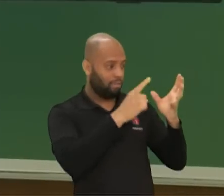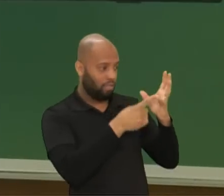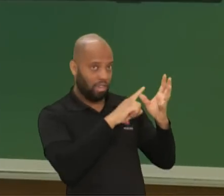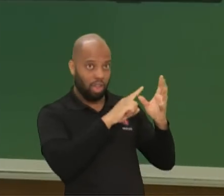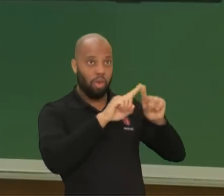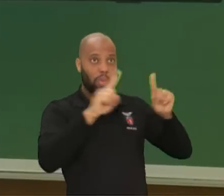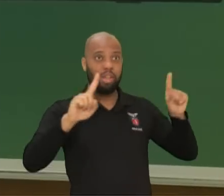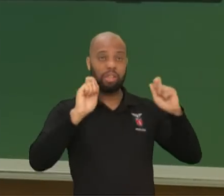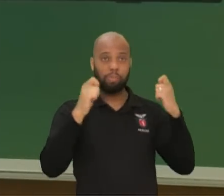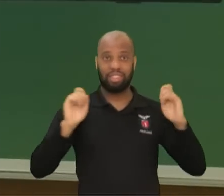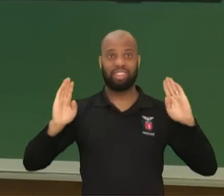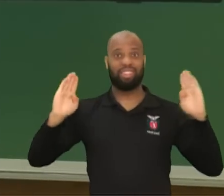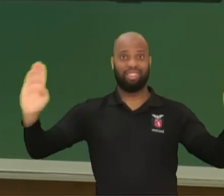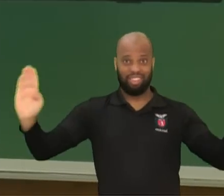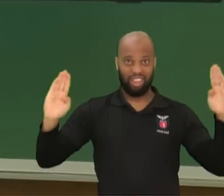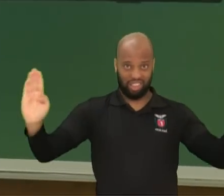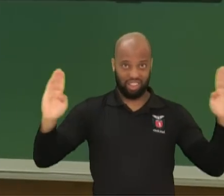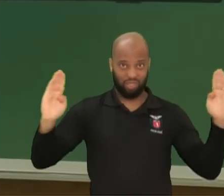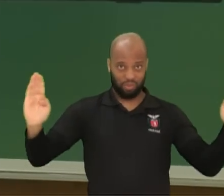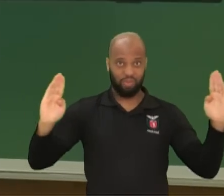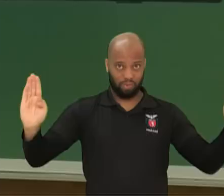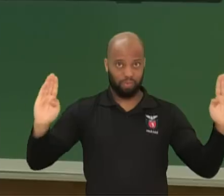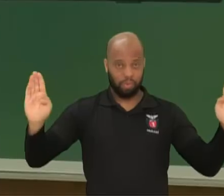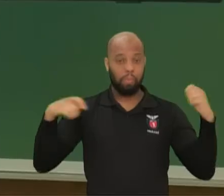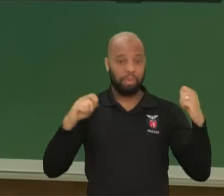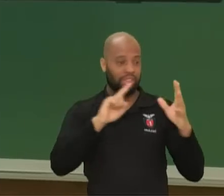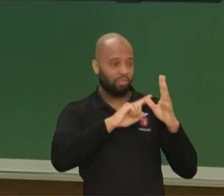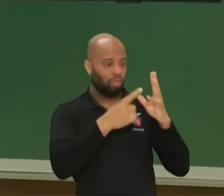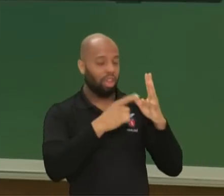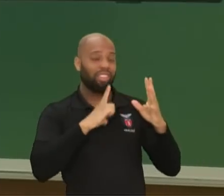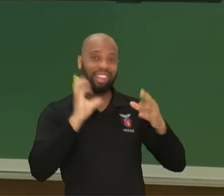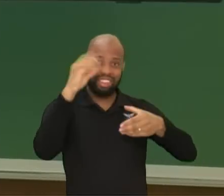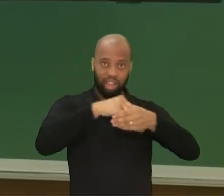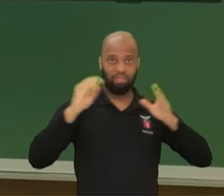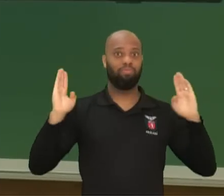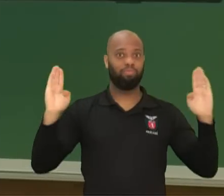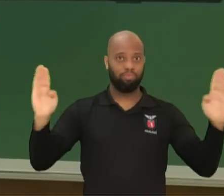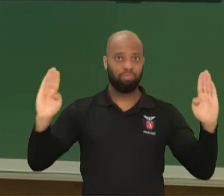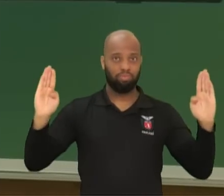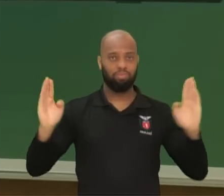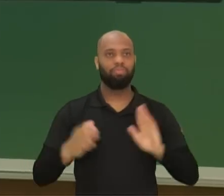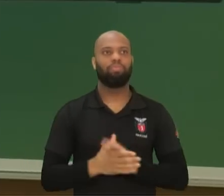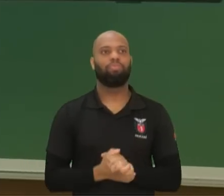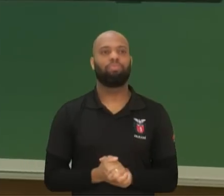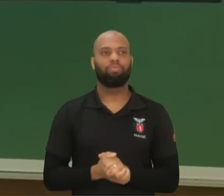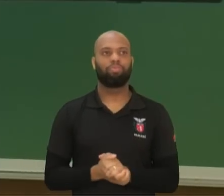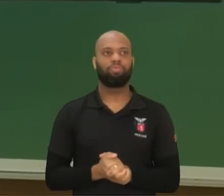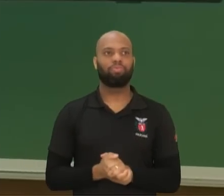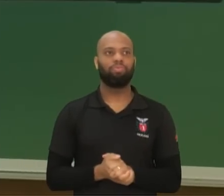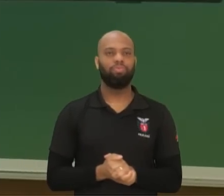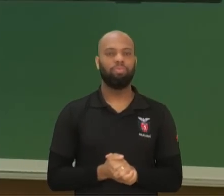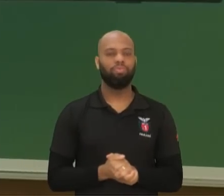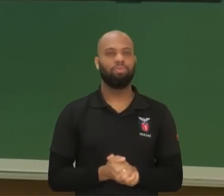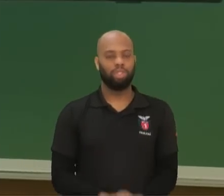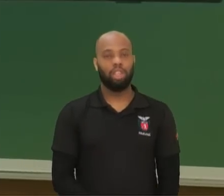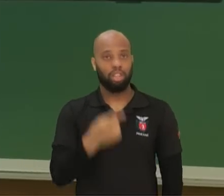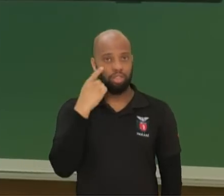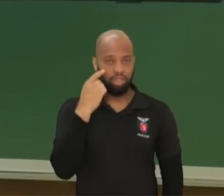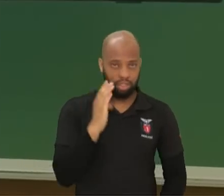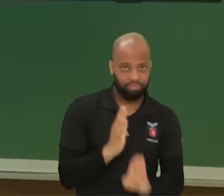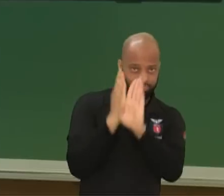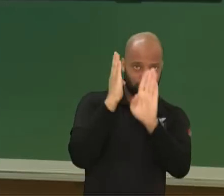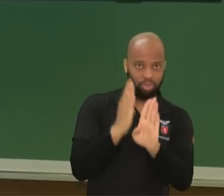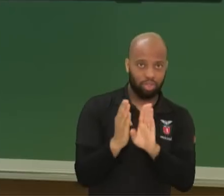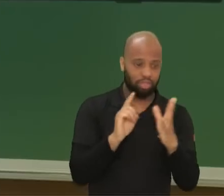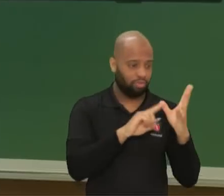dado que essas vogais estão ali entre as 10 primeiras letras do alfabeto? Então, vamos encontrar as